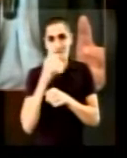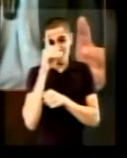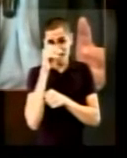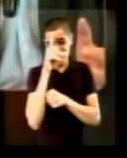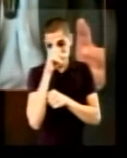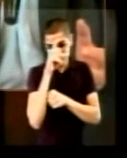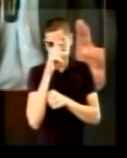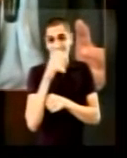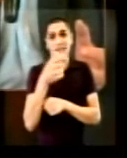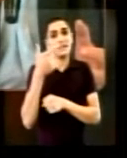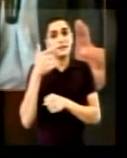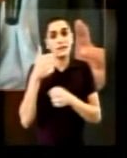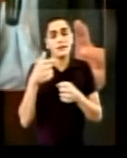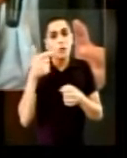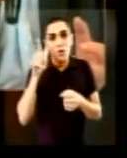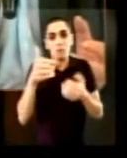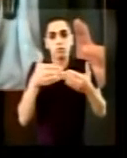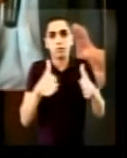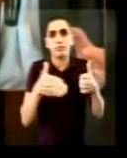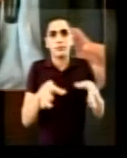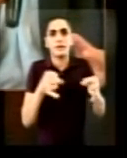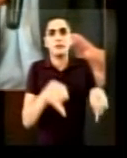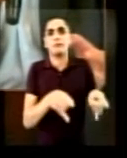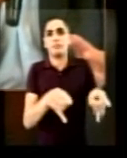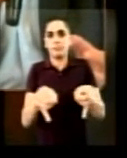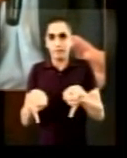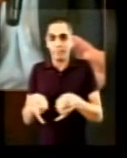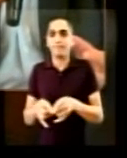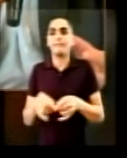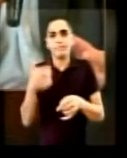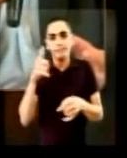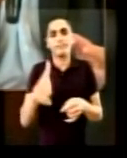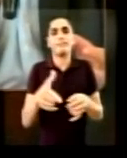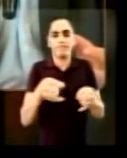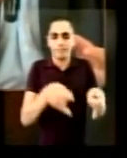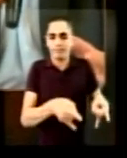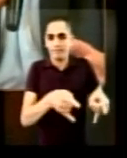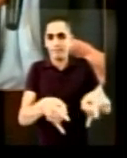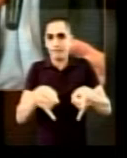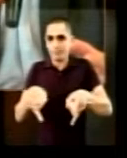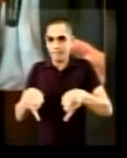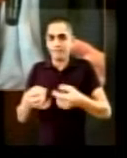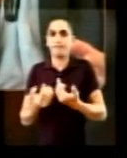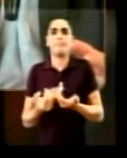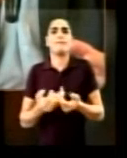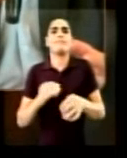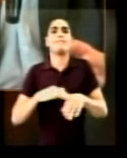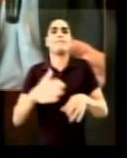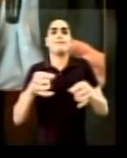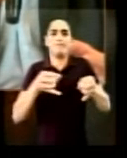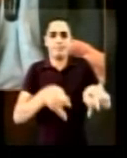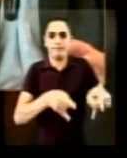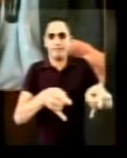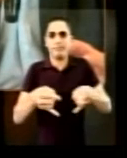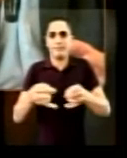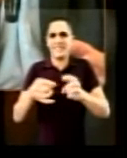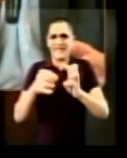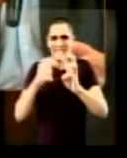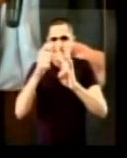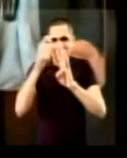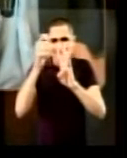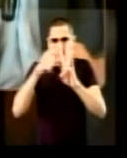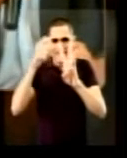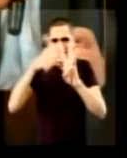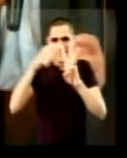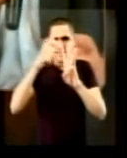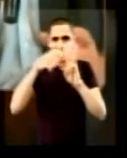100 leitos de UTI em 3 meses é uma façanha para a cidade. Não é façanha para